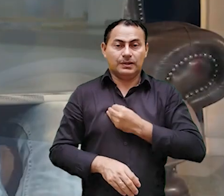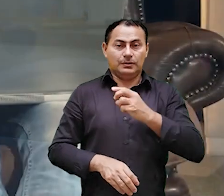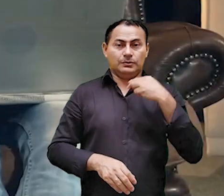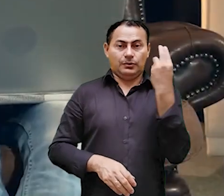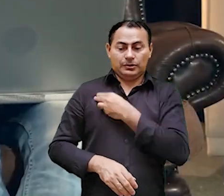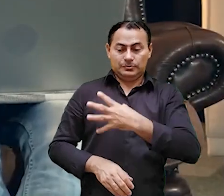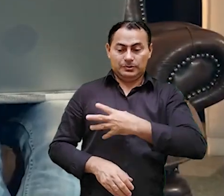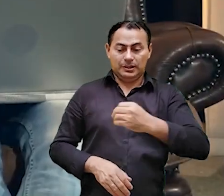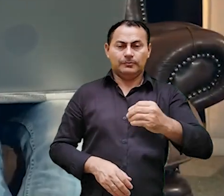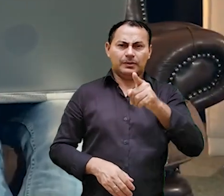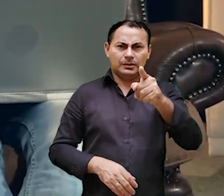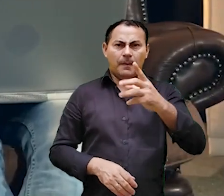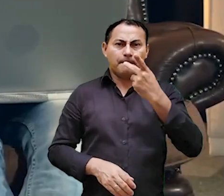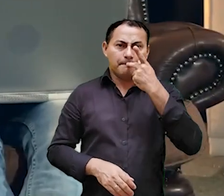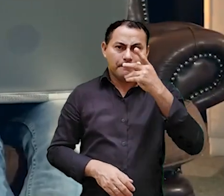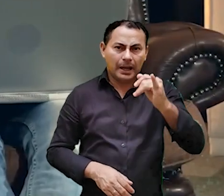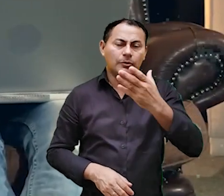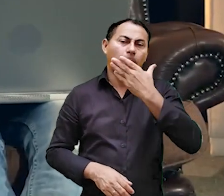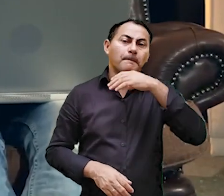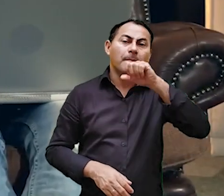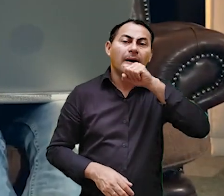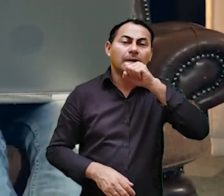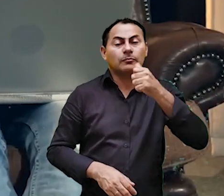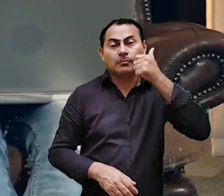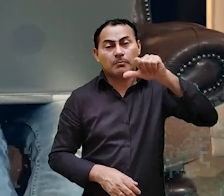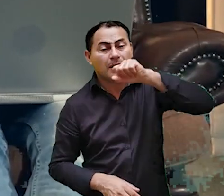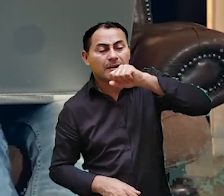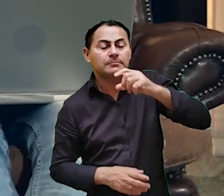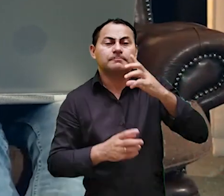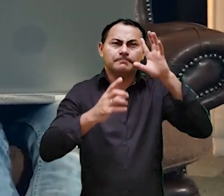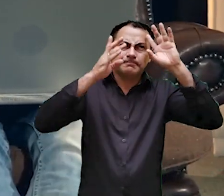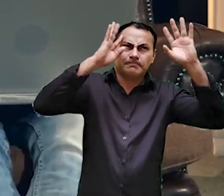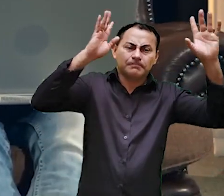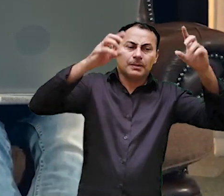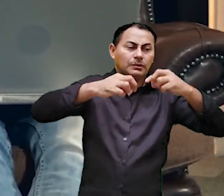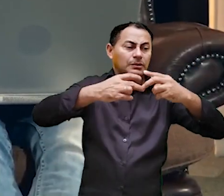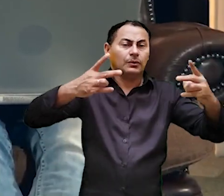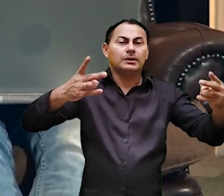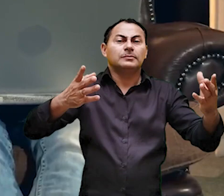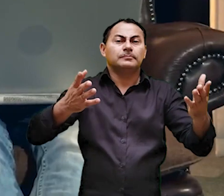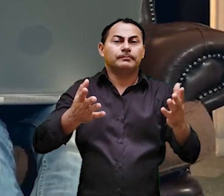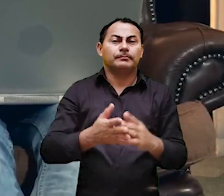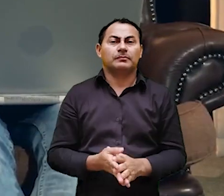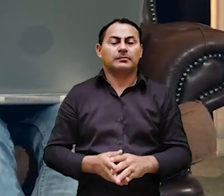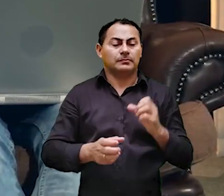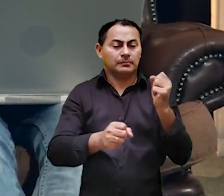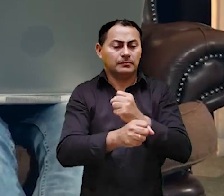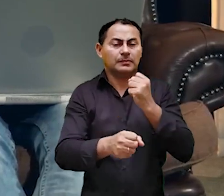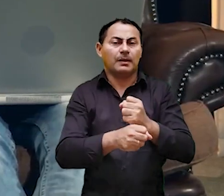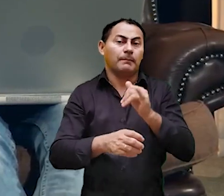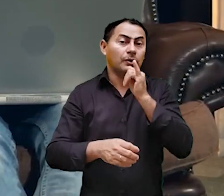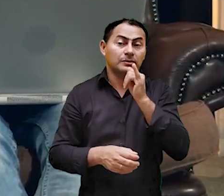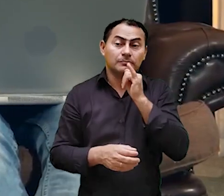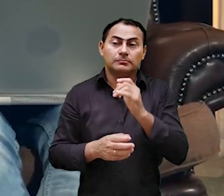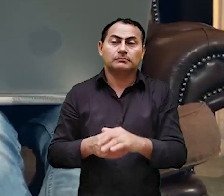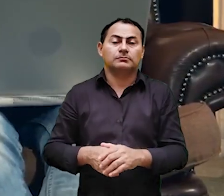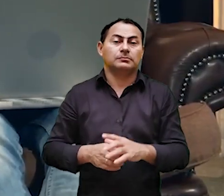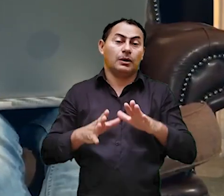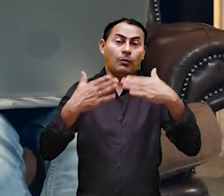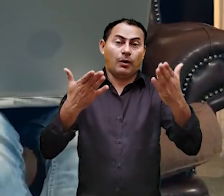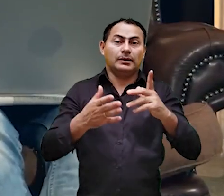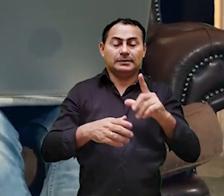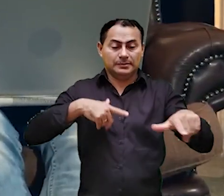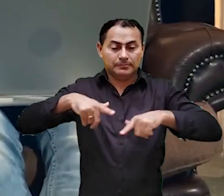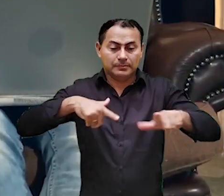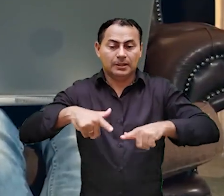nossos filhos. Pode ser que você, como pai ou mãe, esteja tão distraído com outras coisas que está construindo, por exemplo,